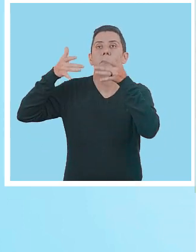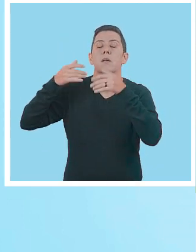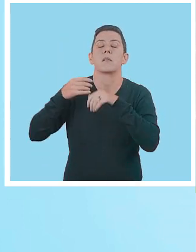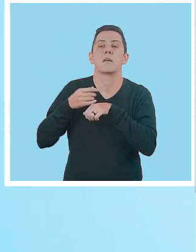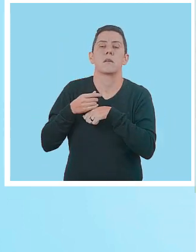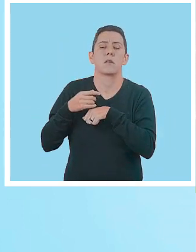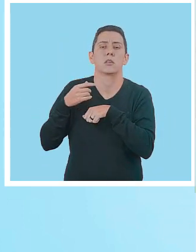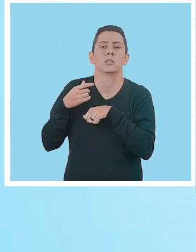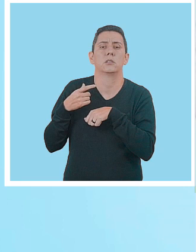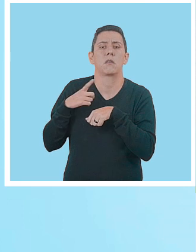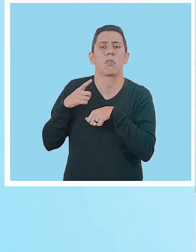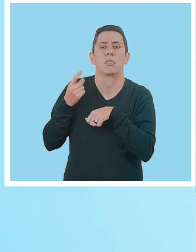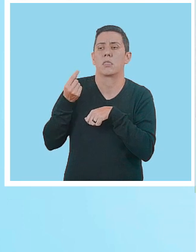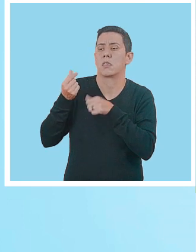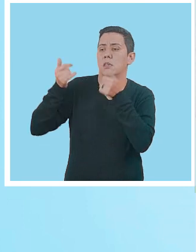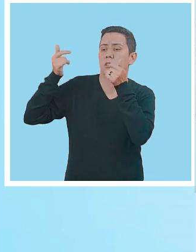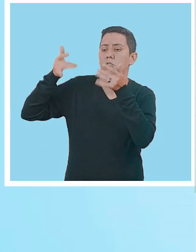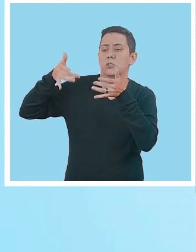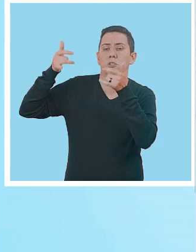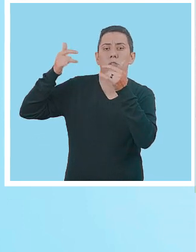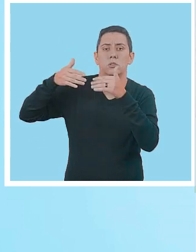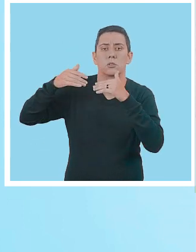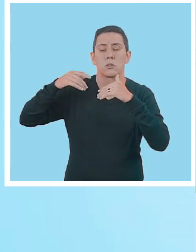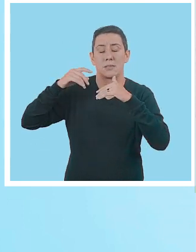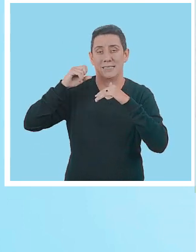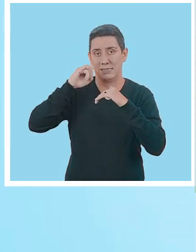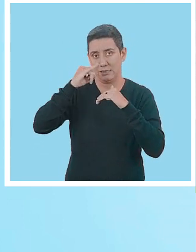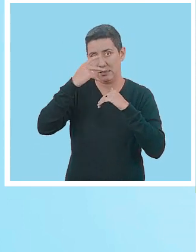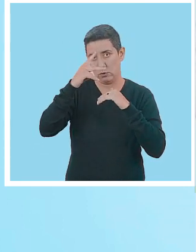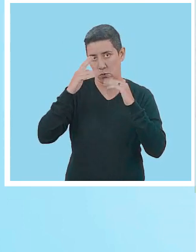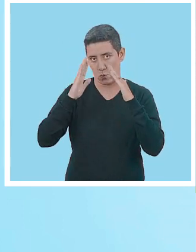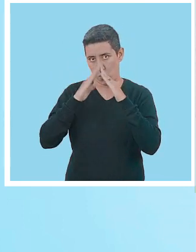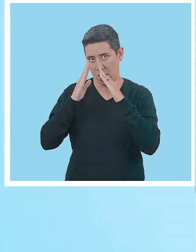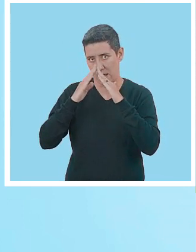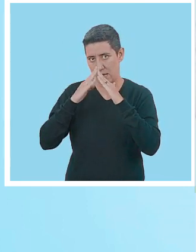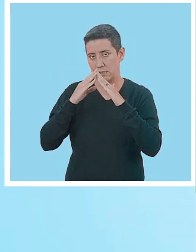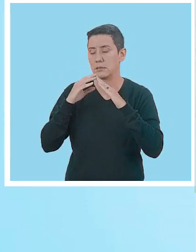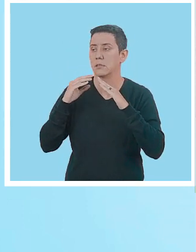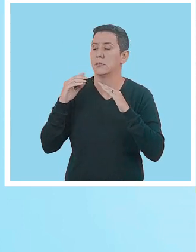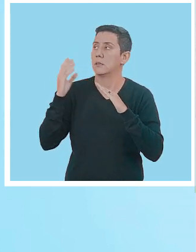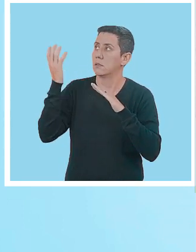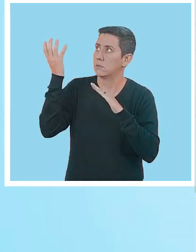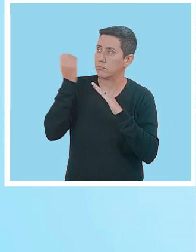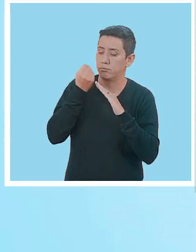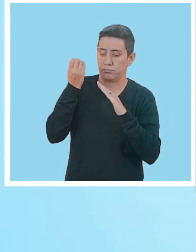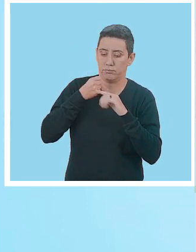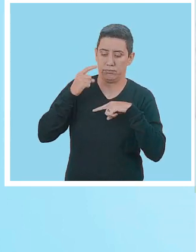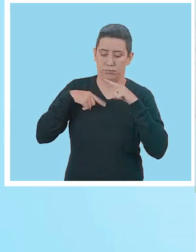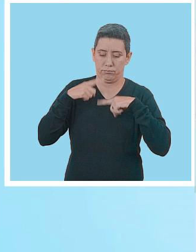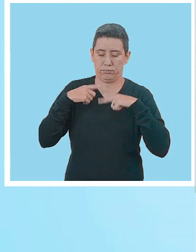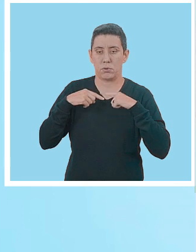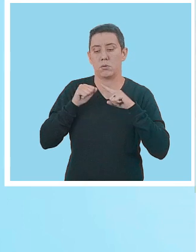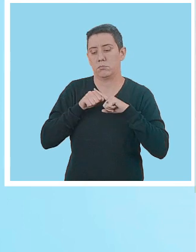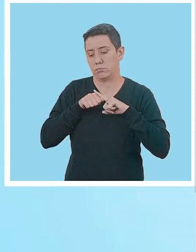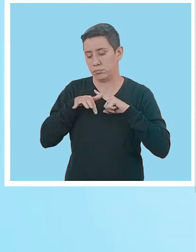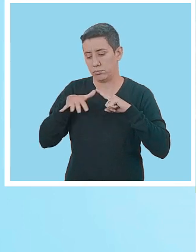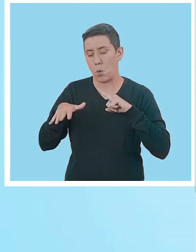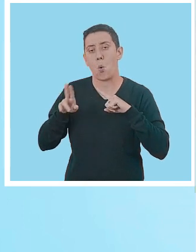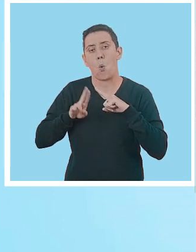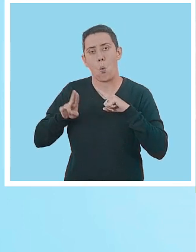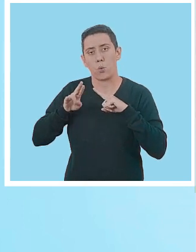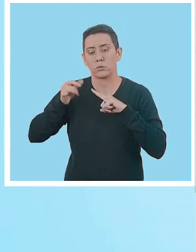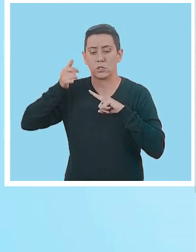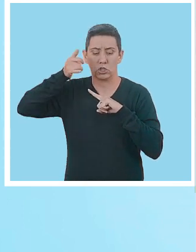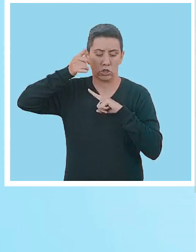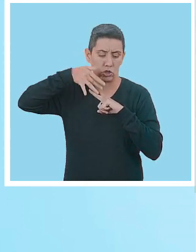créditos né então é o excedente né o quanto de energia foi gerado a mais do que o consumir naquele